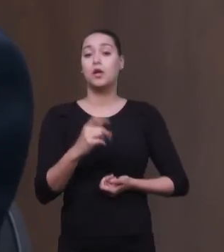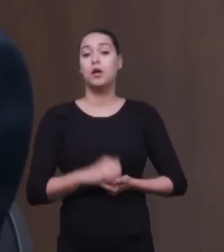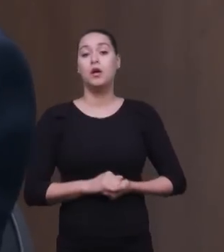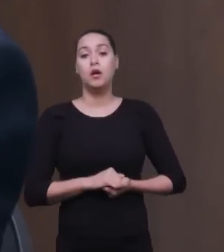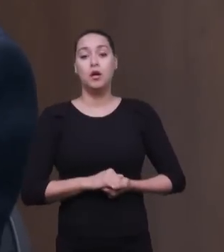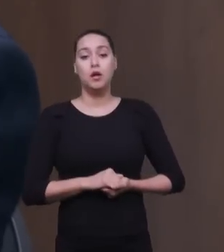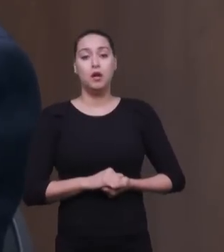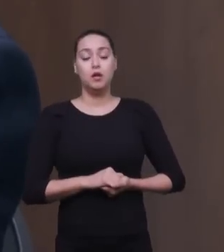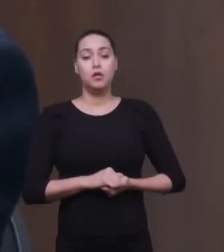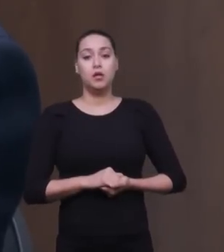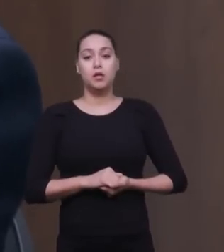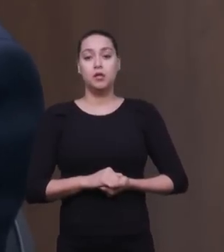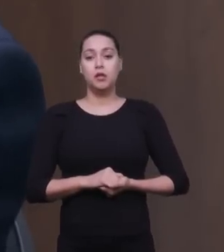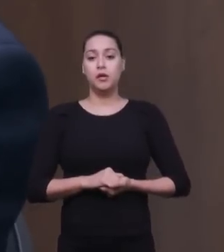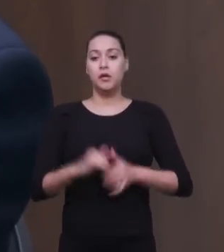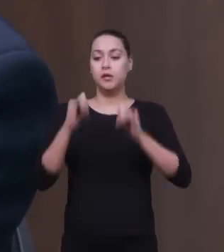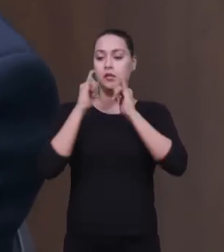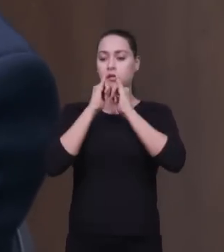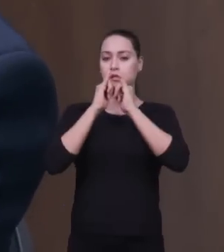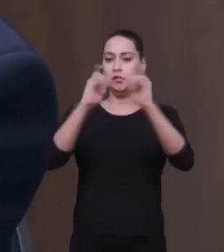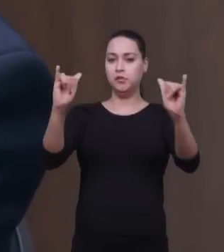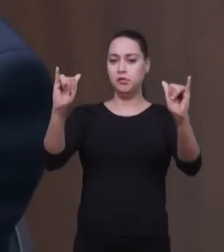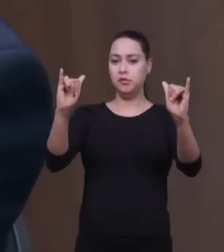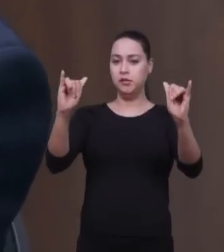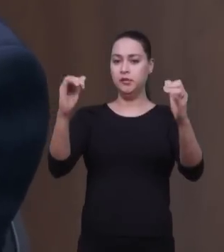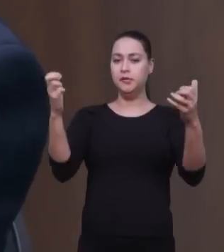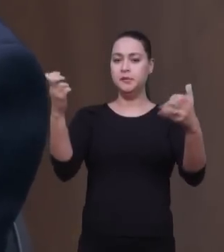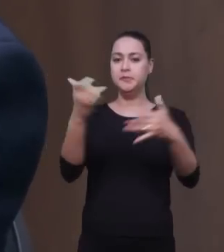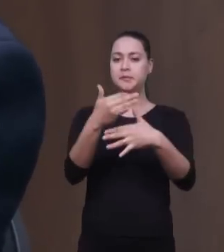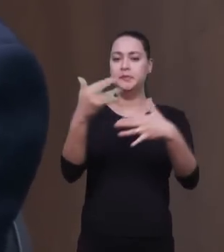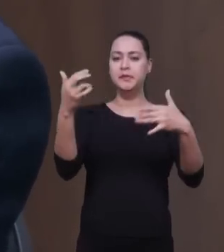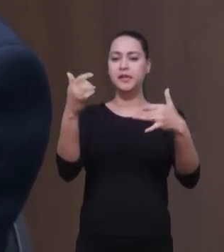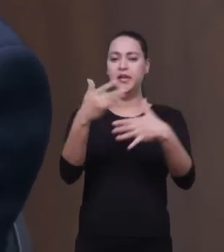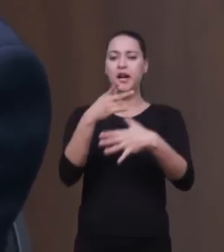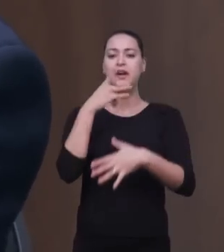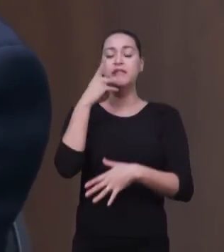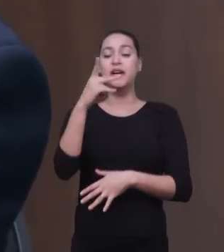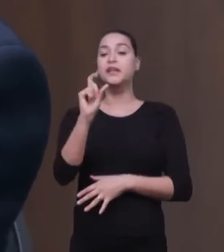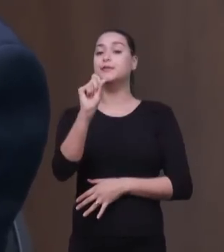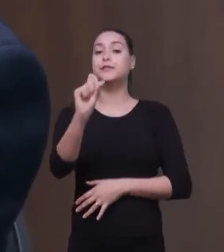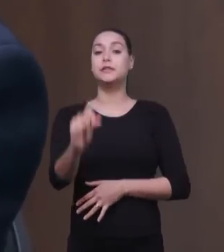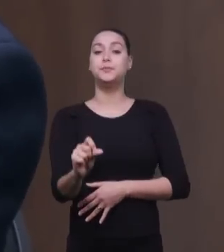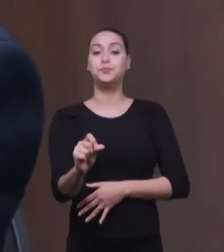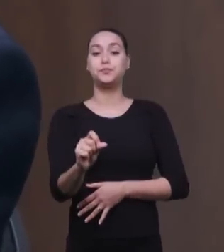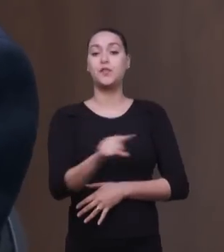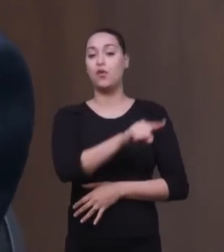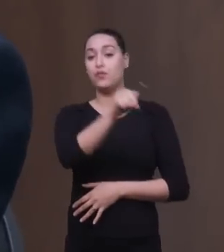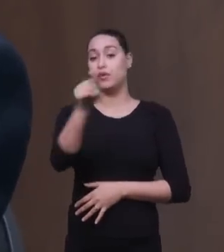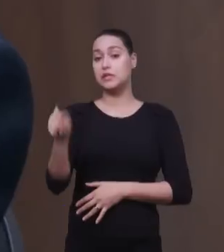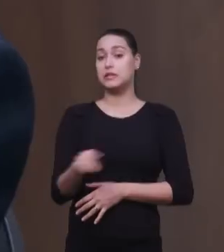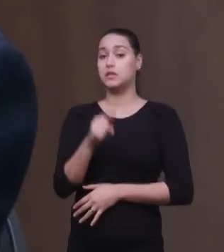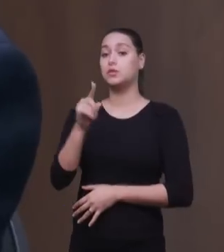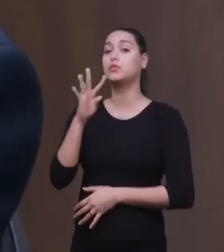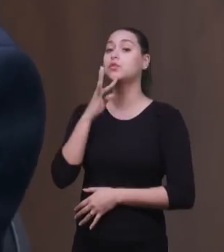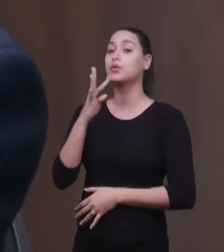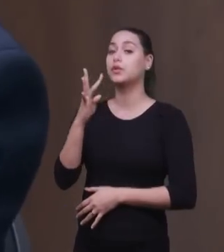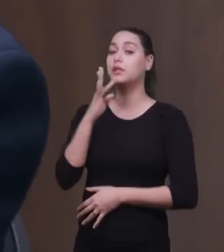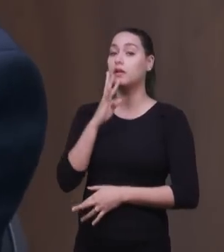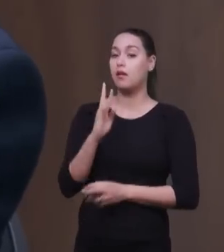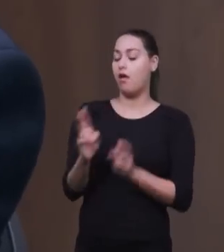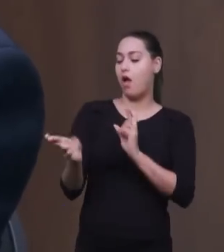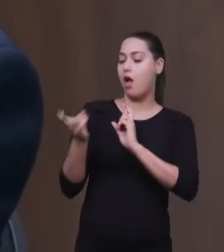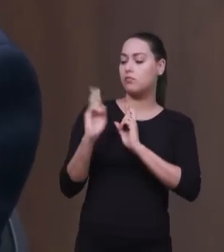Ele se dirigiu para eles, falando a respeito daquilo que era o conhecido deles. Vos vejam